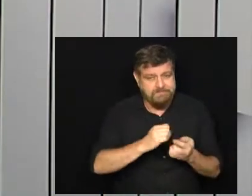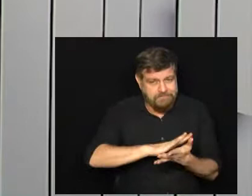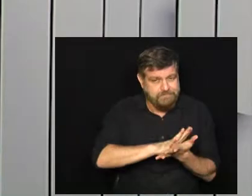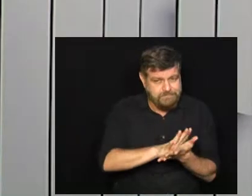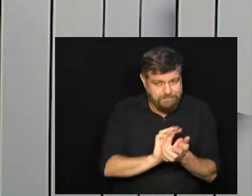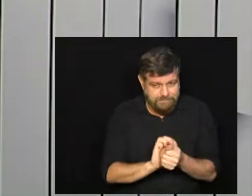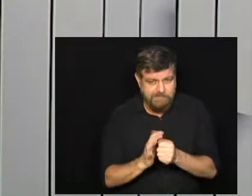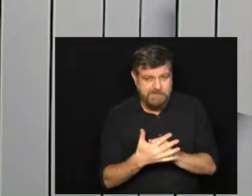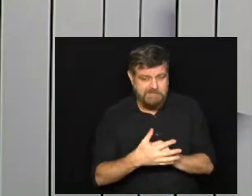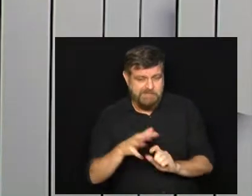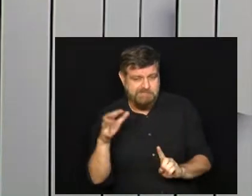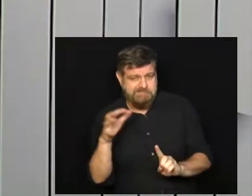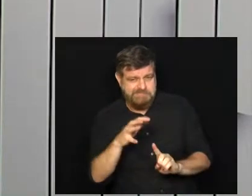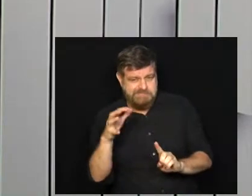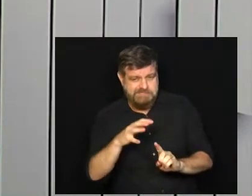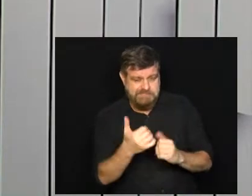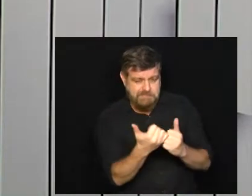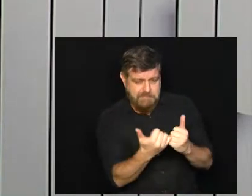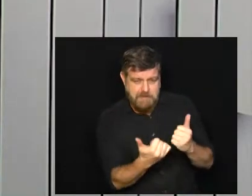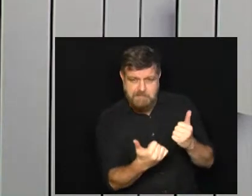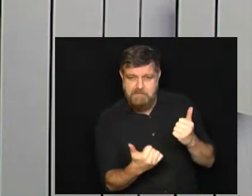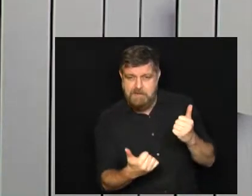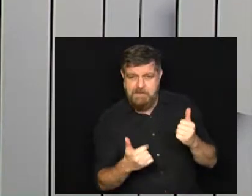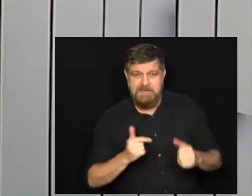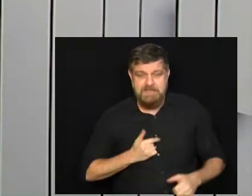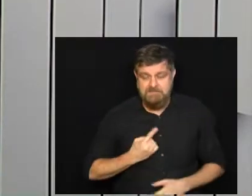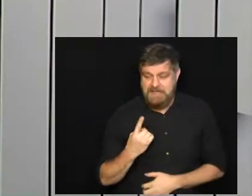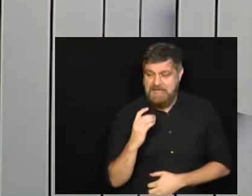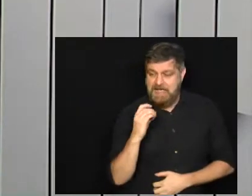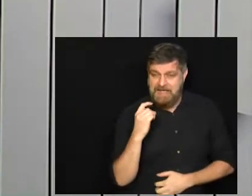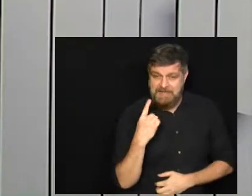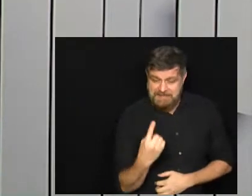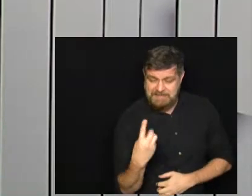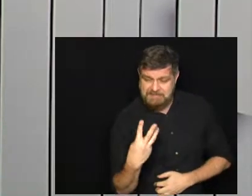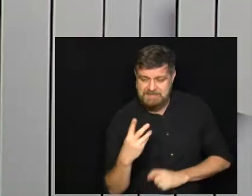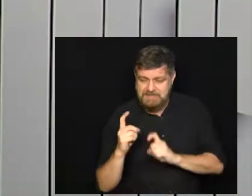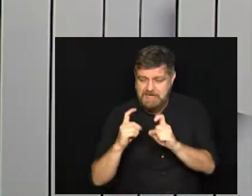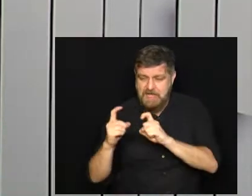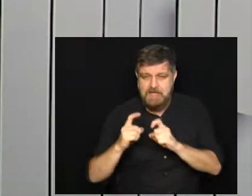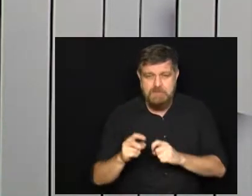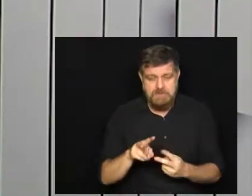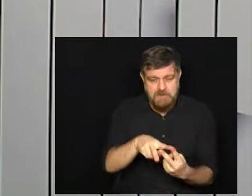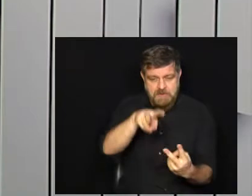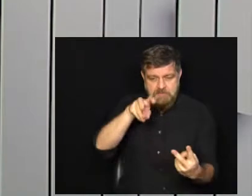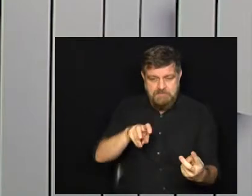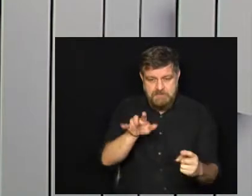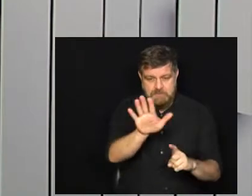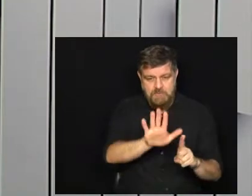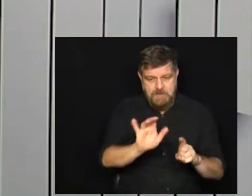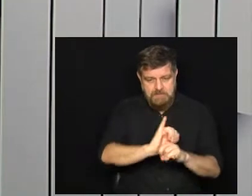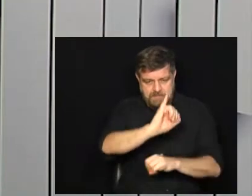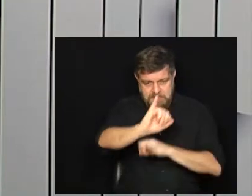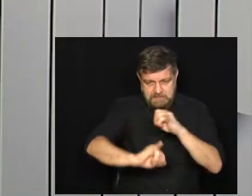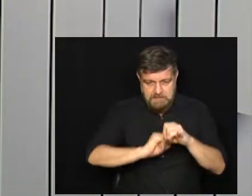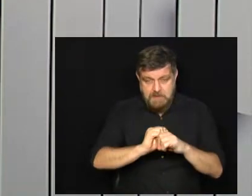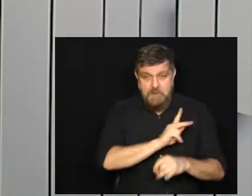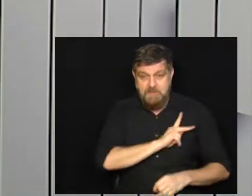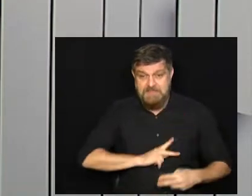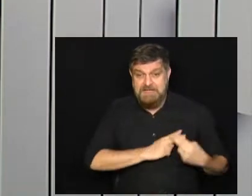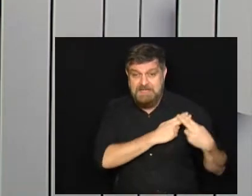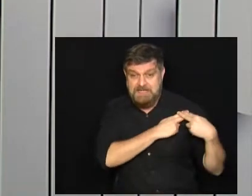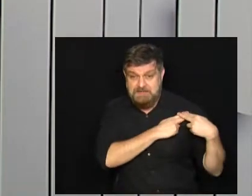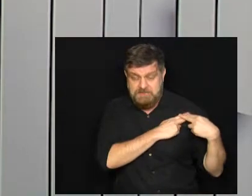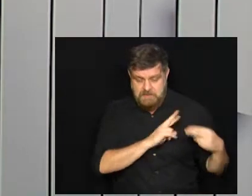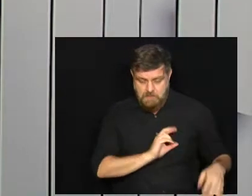da pandemia do coronavírus, realizou a 13ª reunião virtual. O presidente, o vereador Luiz